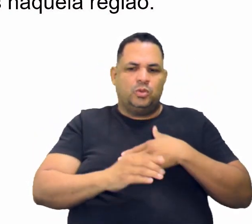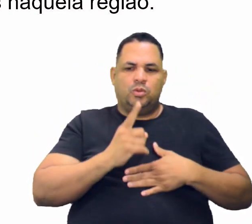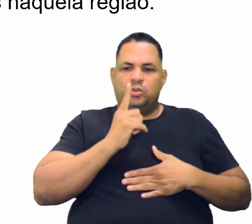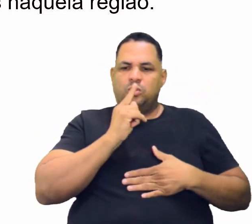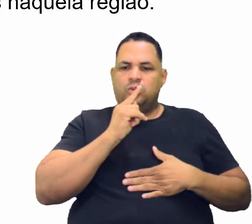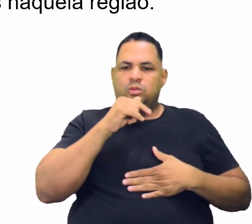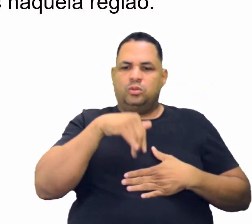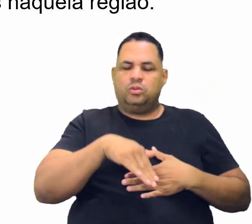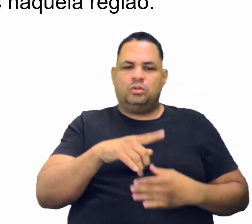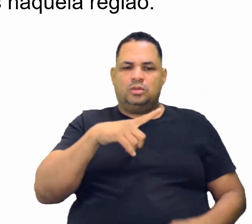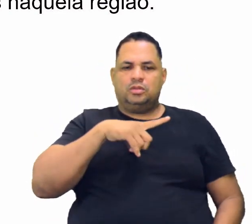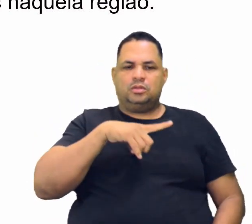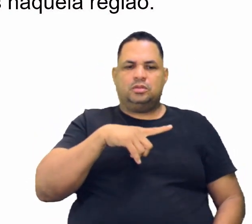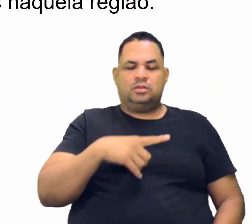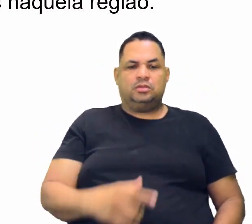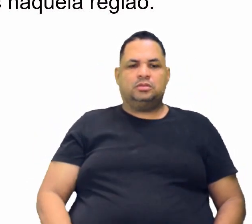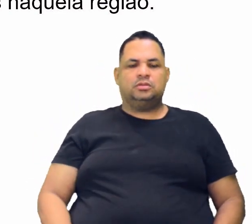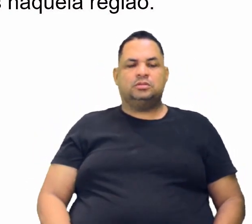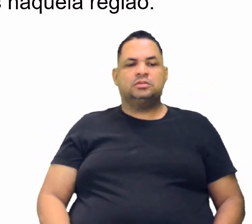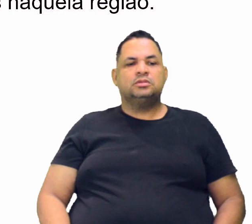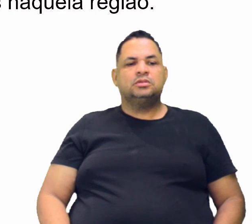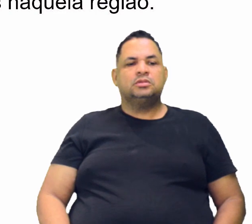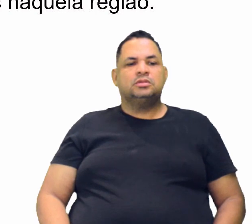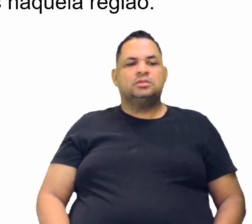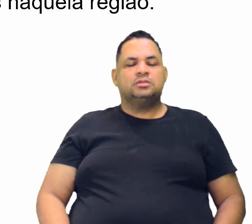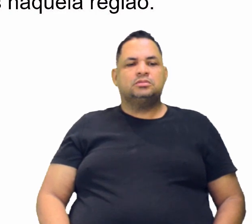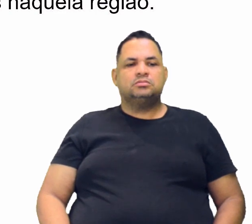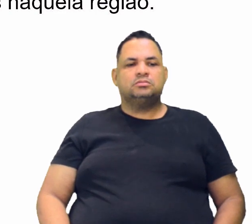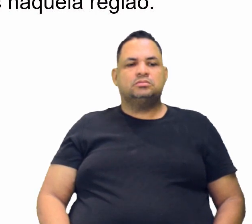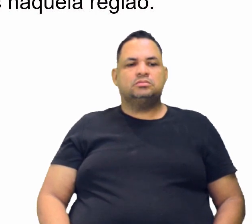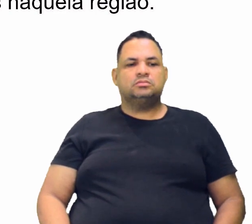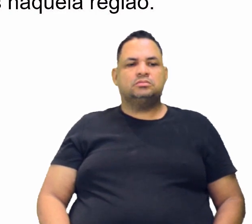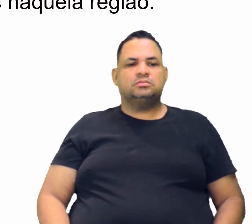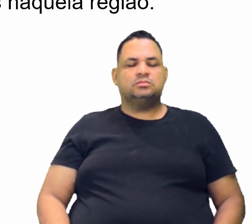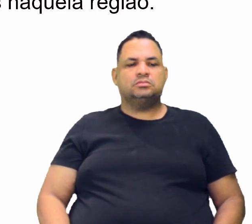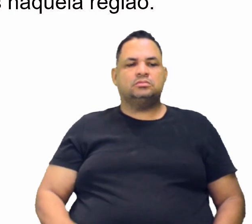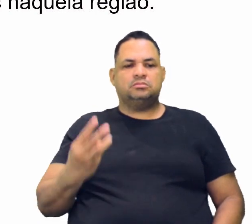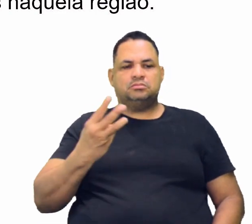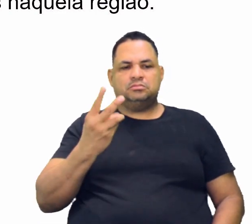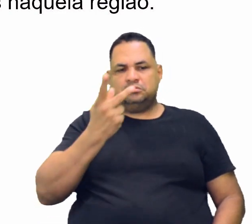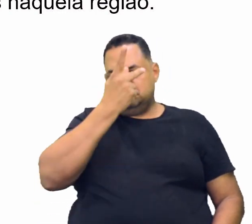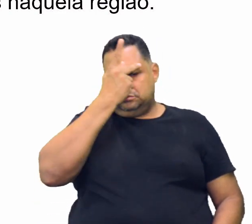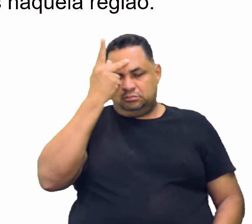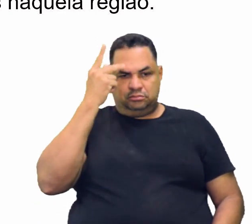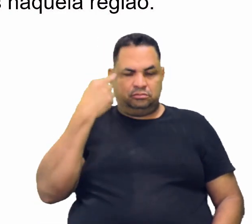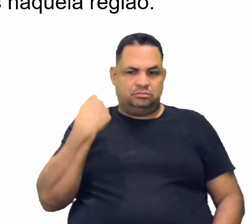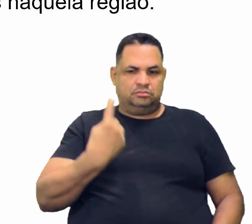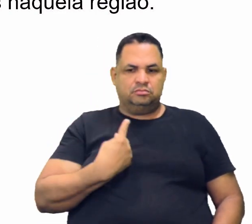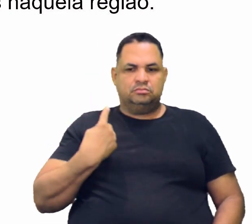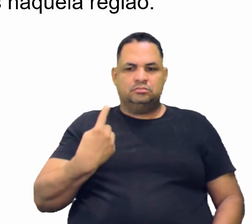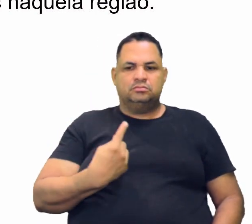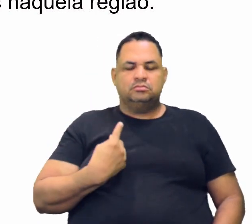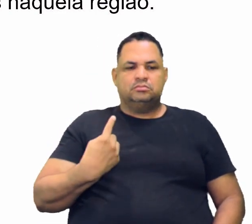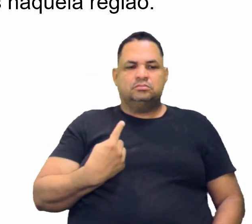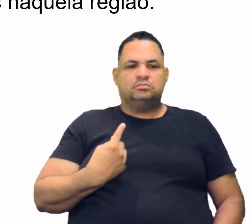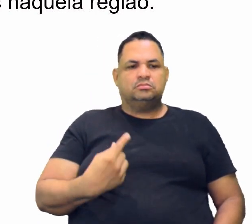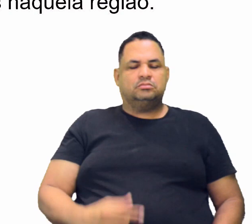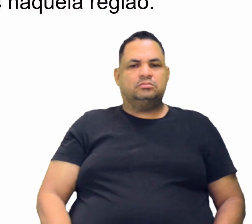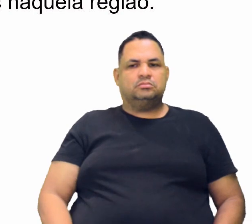de existir. Ele permanece aqui, ó, na terceira pessoa do singular. Tá